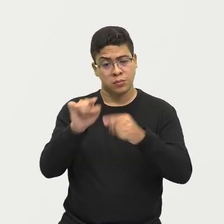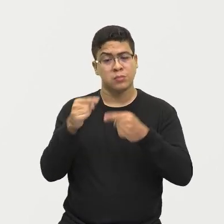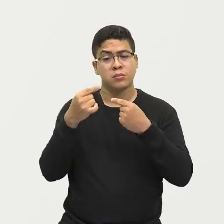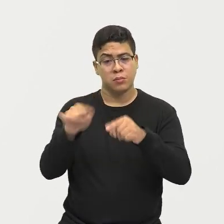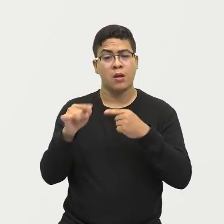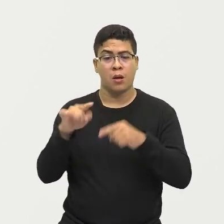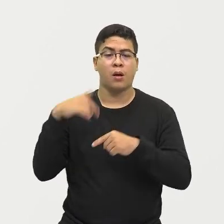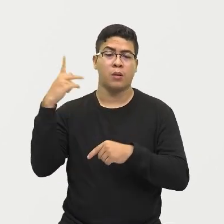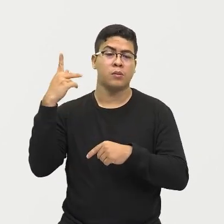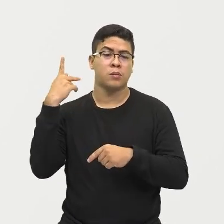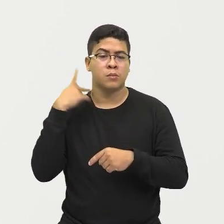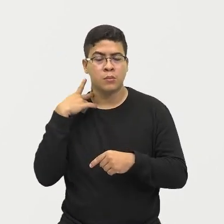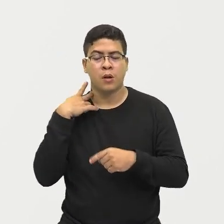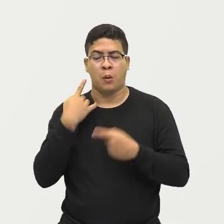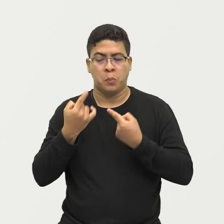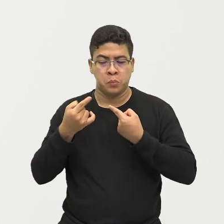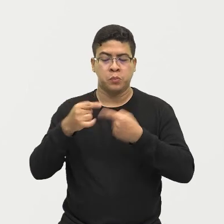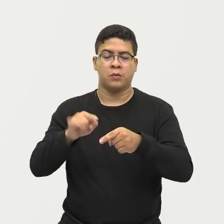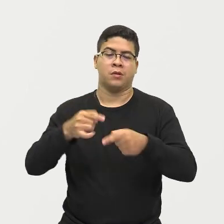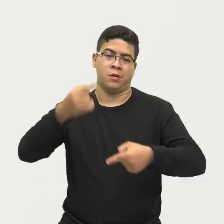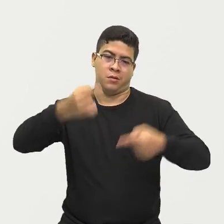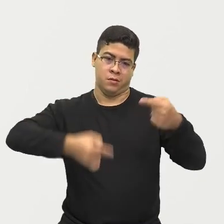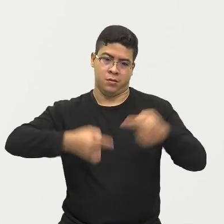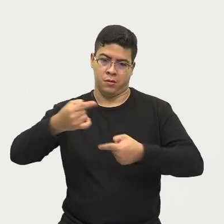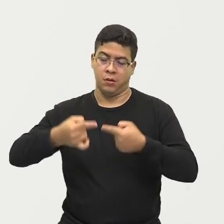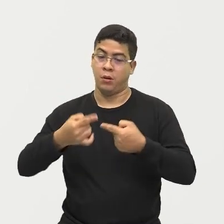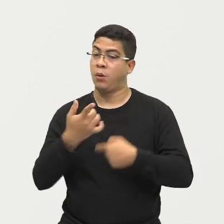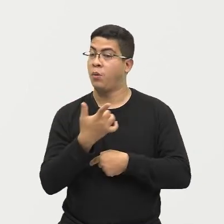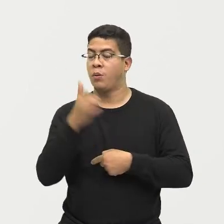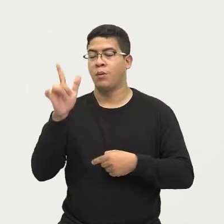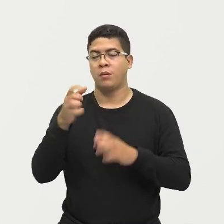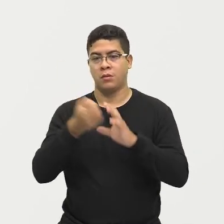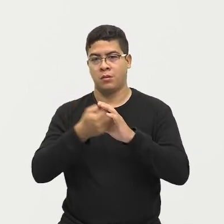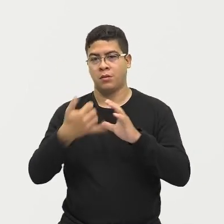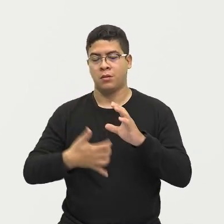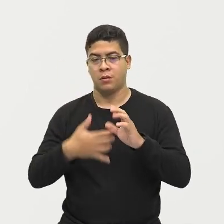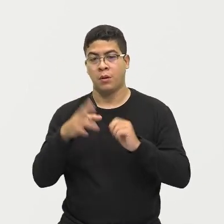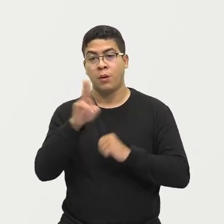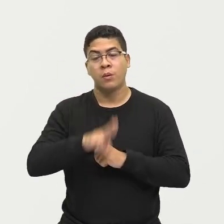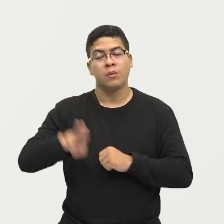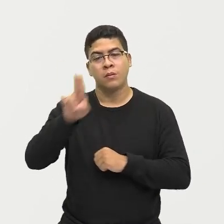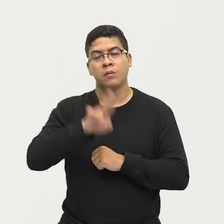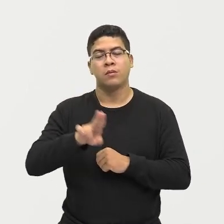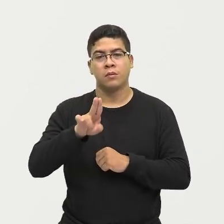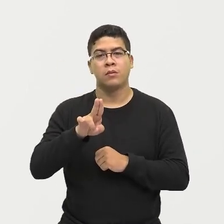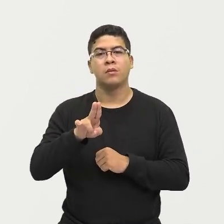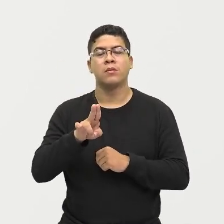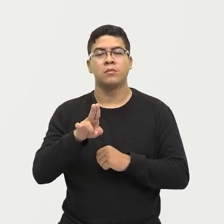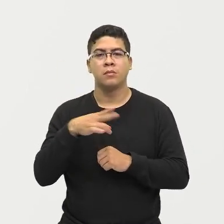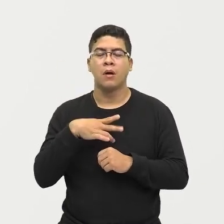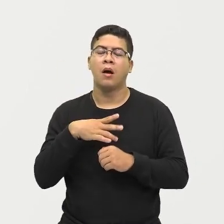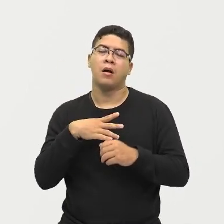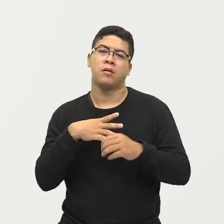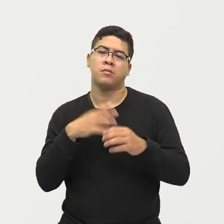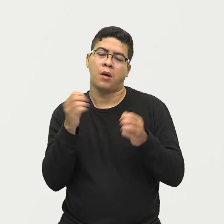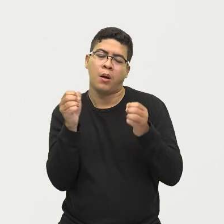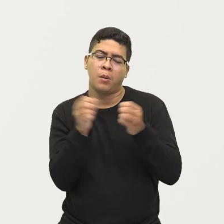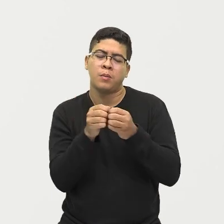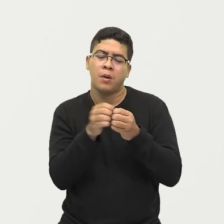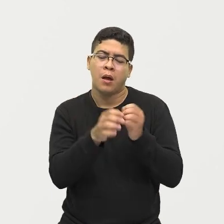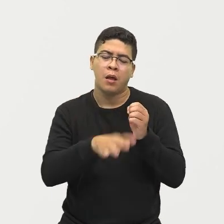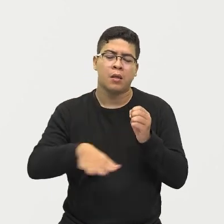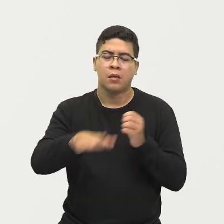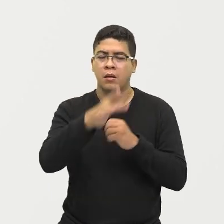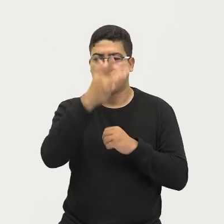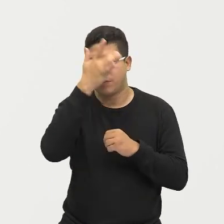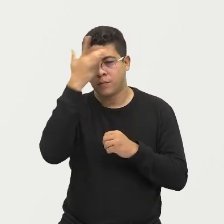das características dele. Outra característica, o uso da linguagem mais coloquial, mais próxima ao